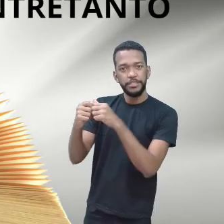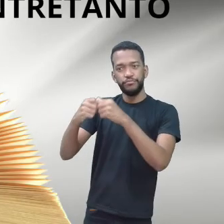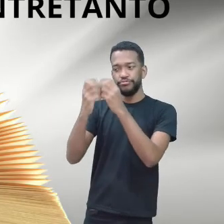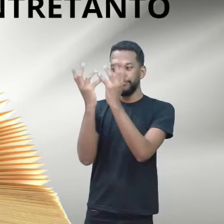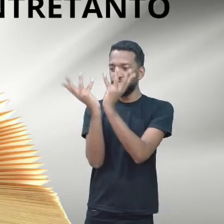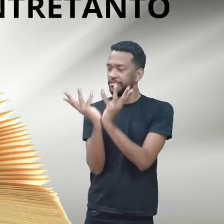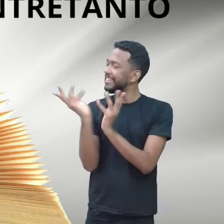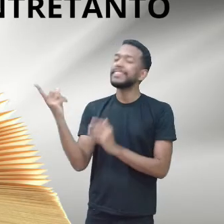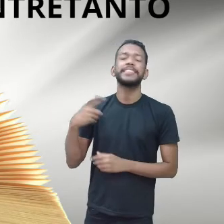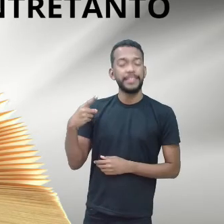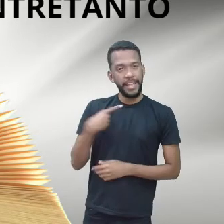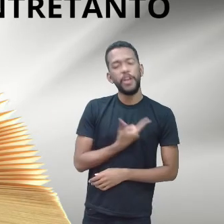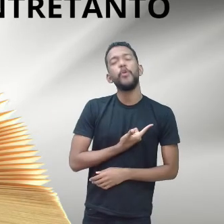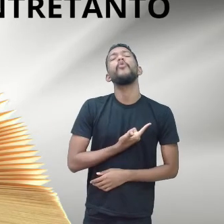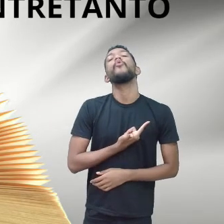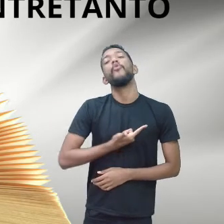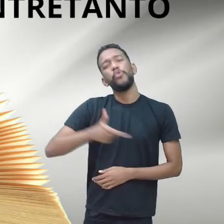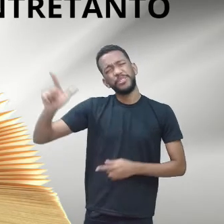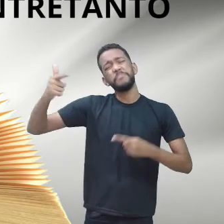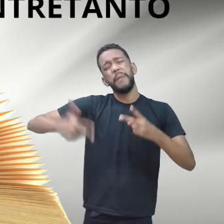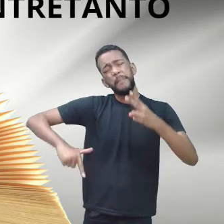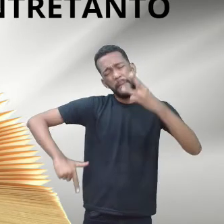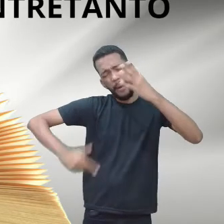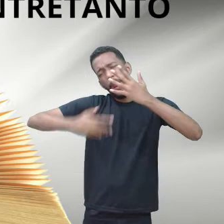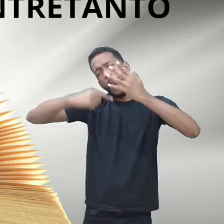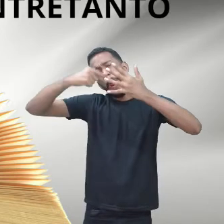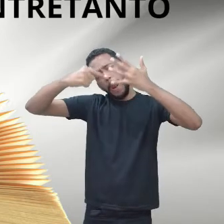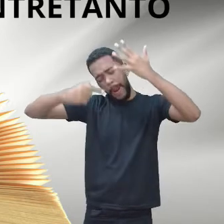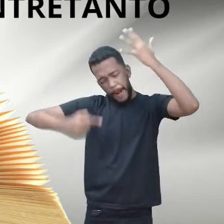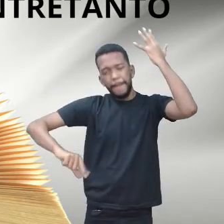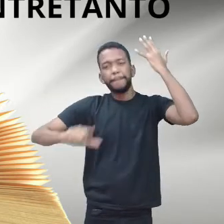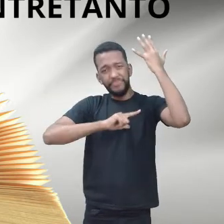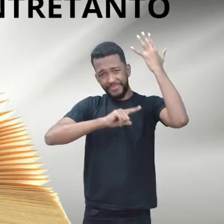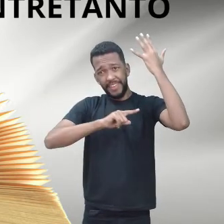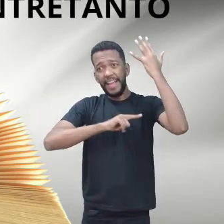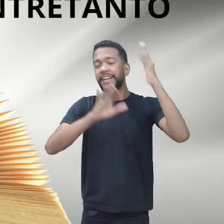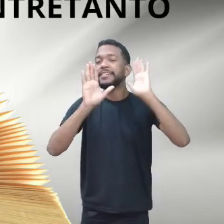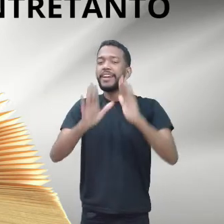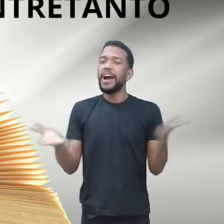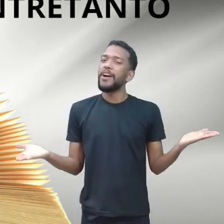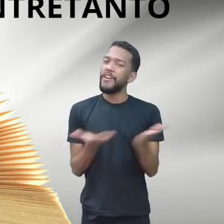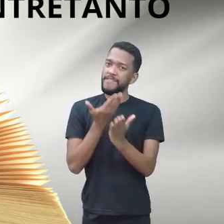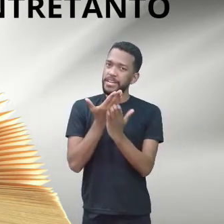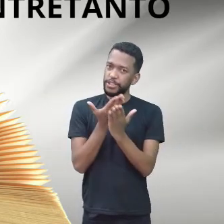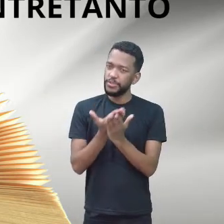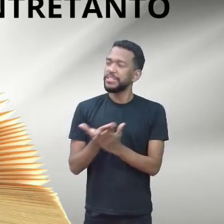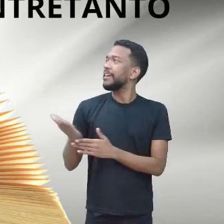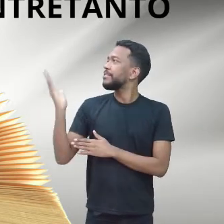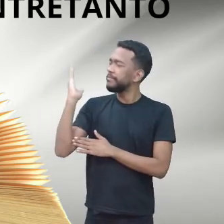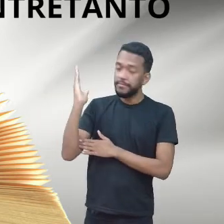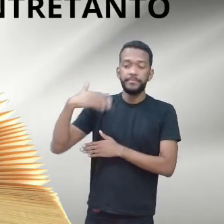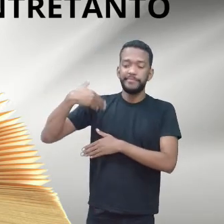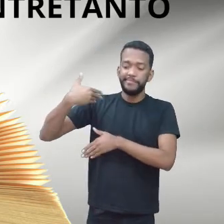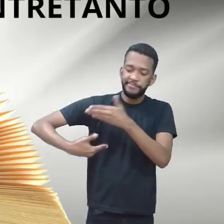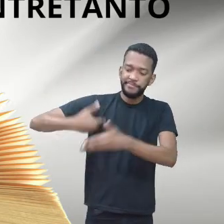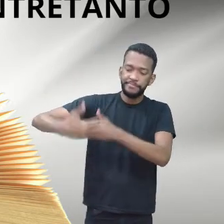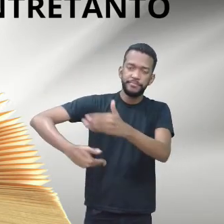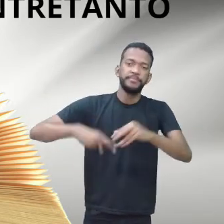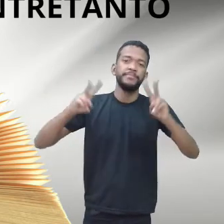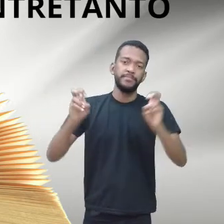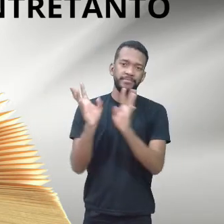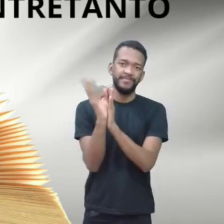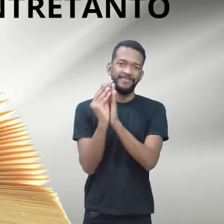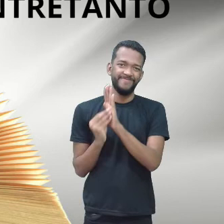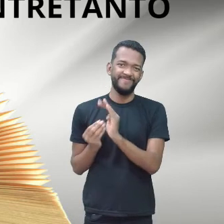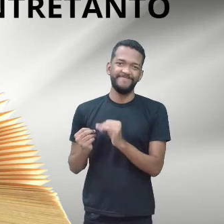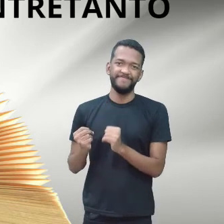existem outras conjunções que podem ser usadas. E nós estaremos estudando ao longo desse conteúdo,